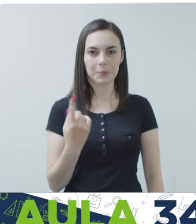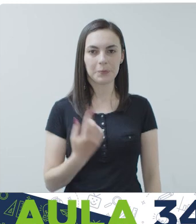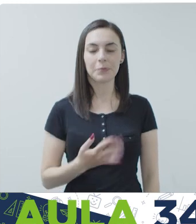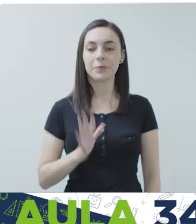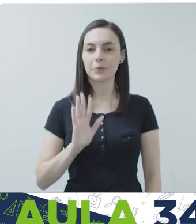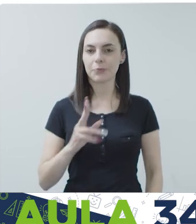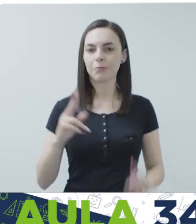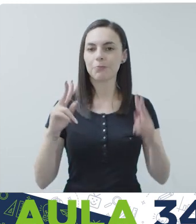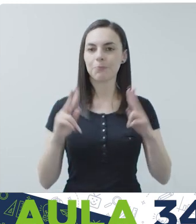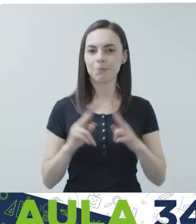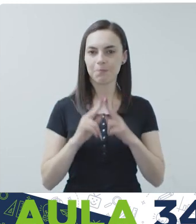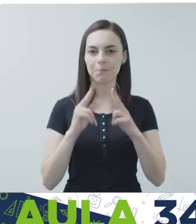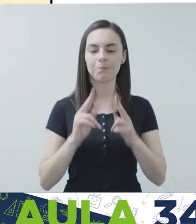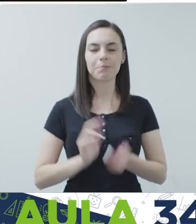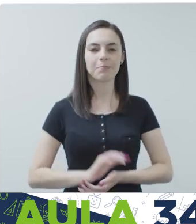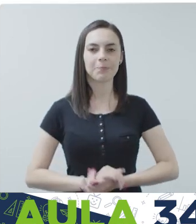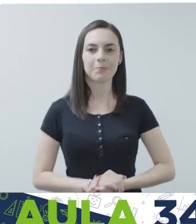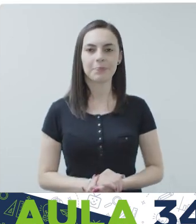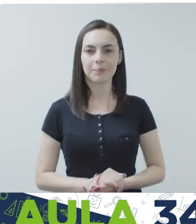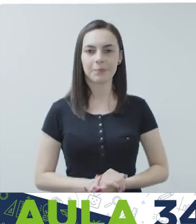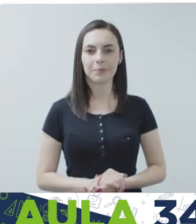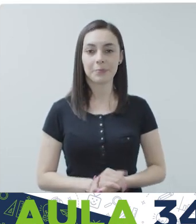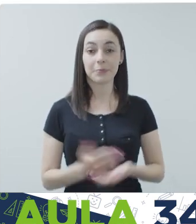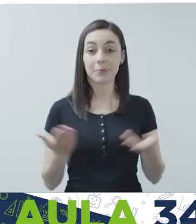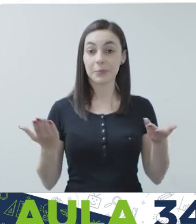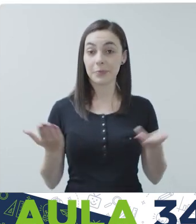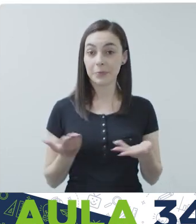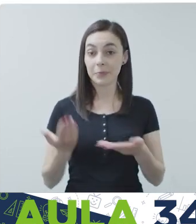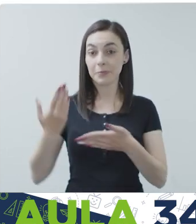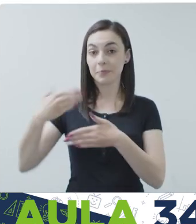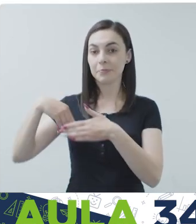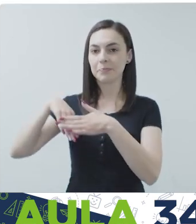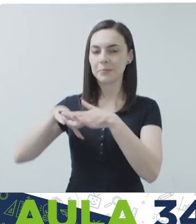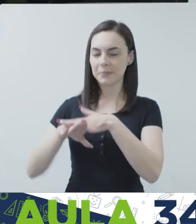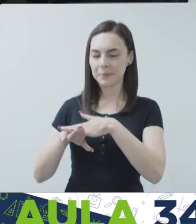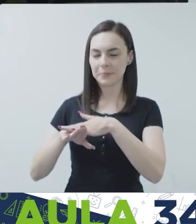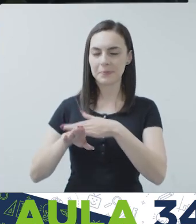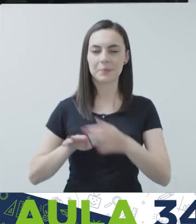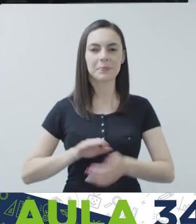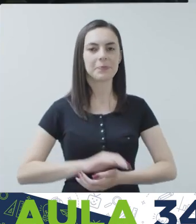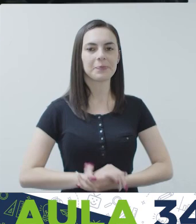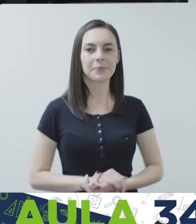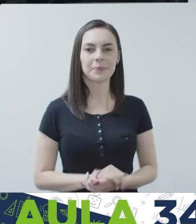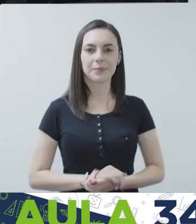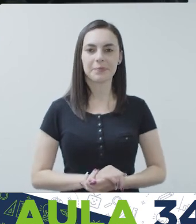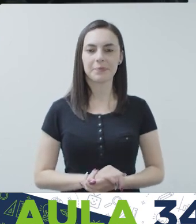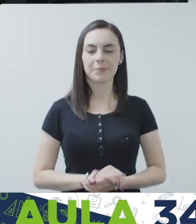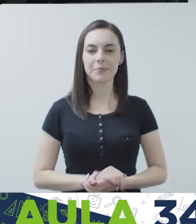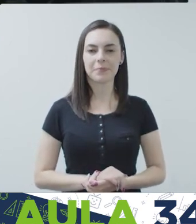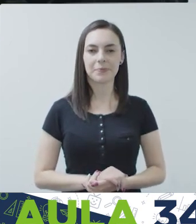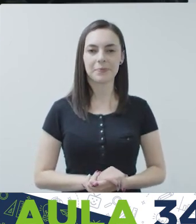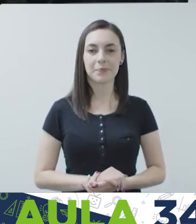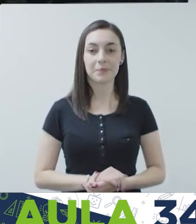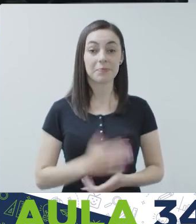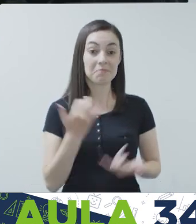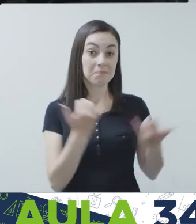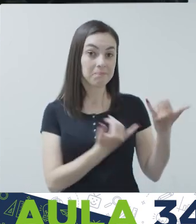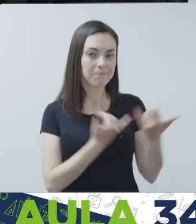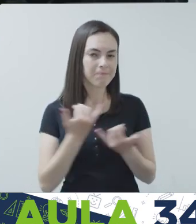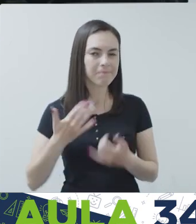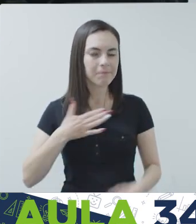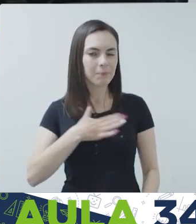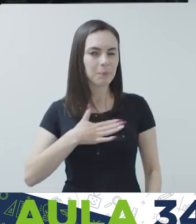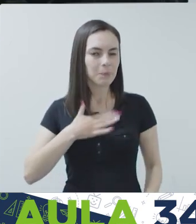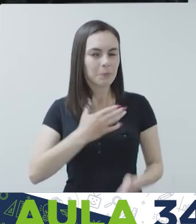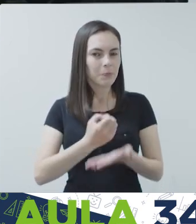o par e agora vamos guardar as cartinhas. Gostaram de brincar do jogo